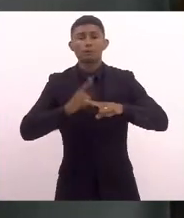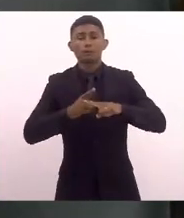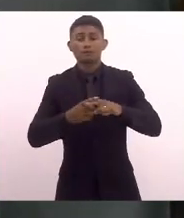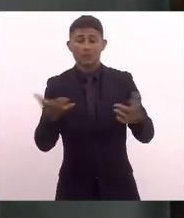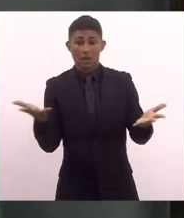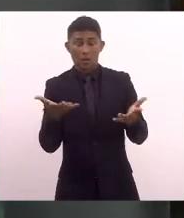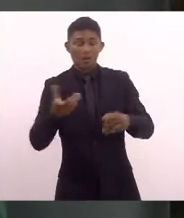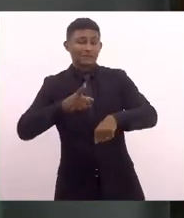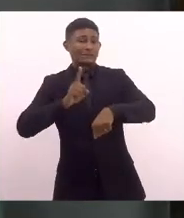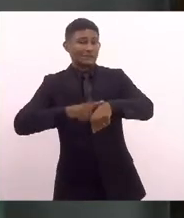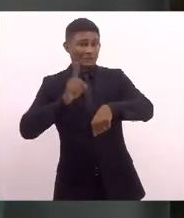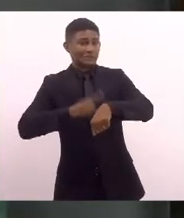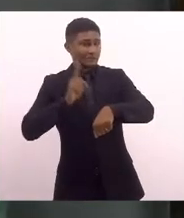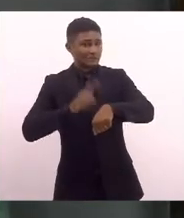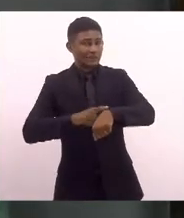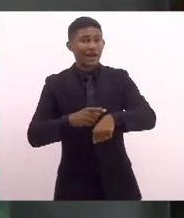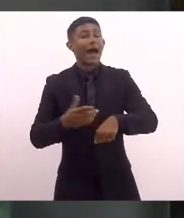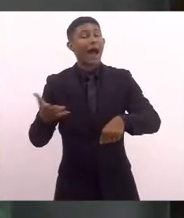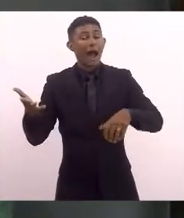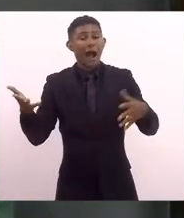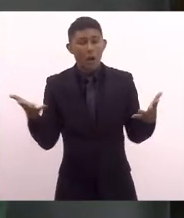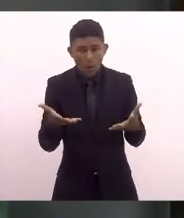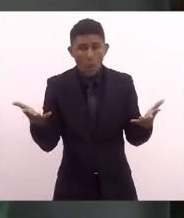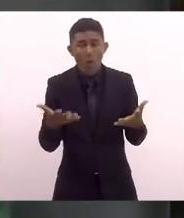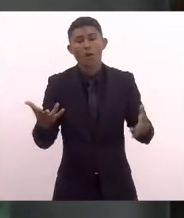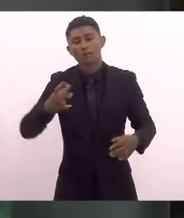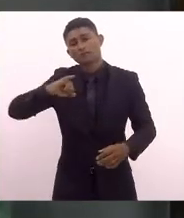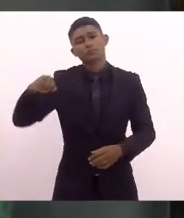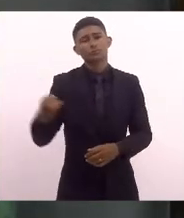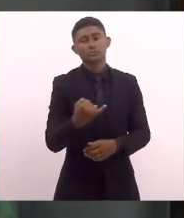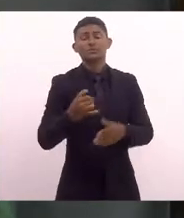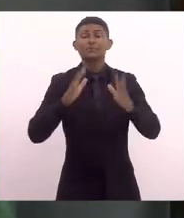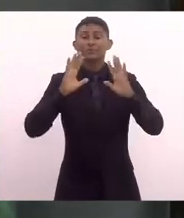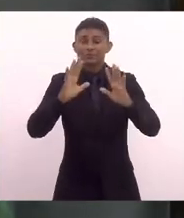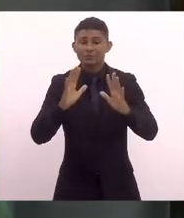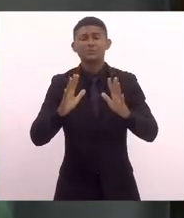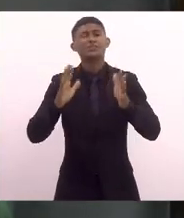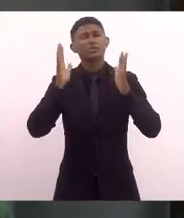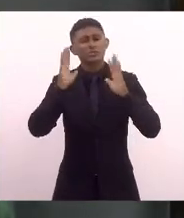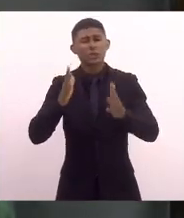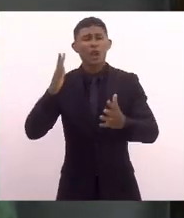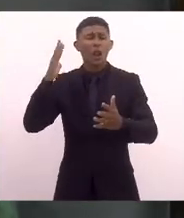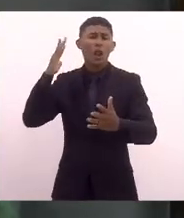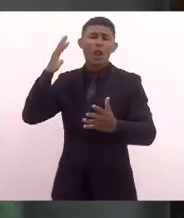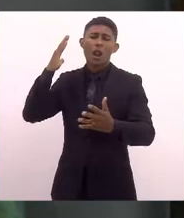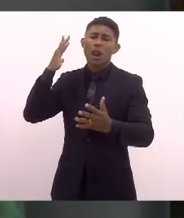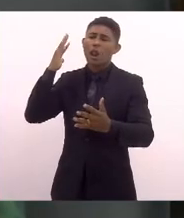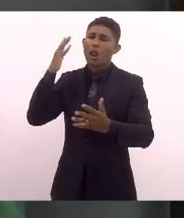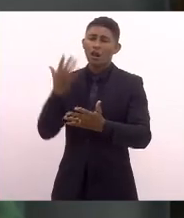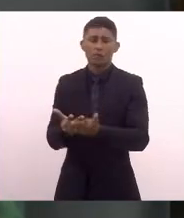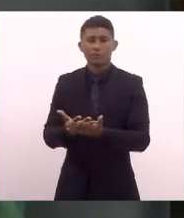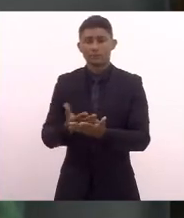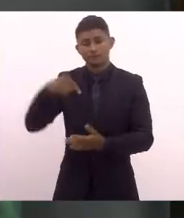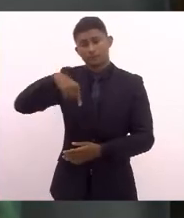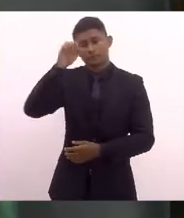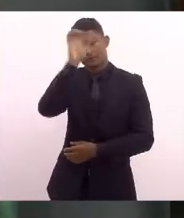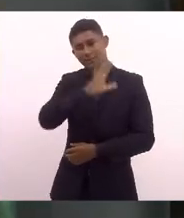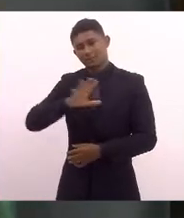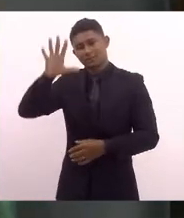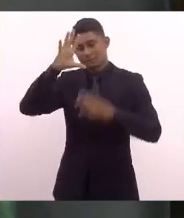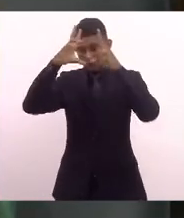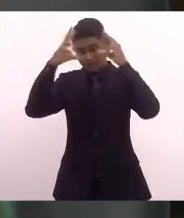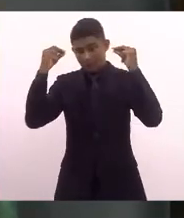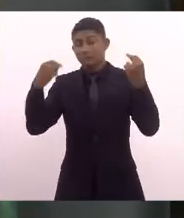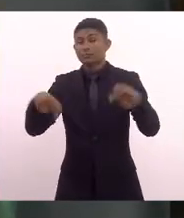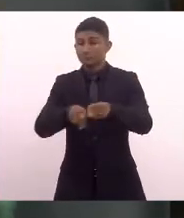enfermagem é agora, mas ele vem passando por muito tempo. E a enfermagem brasileira, a enfermagem do Rio